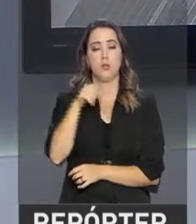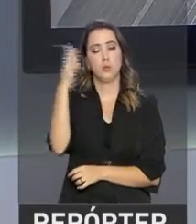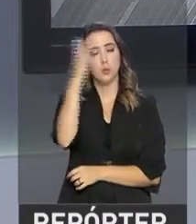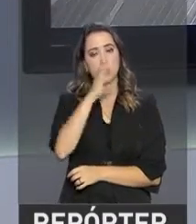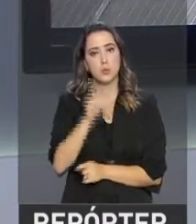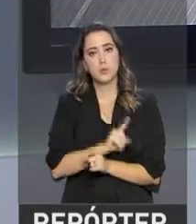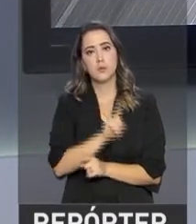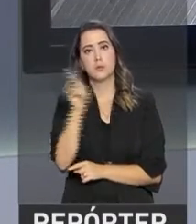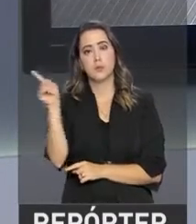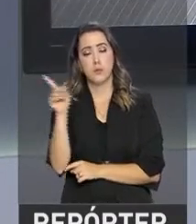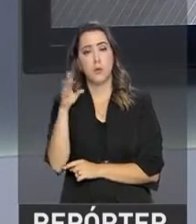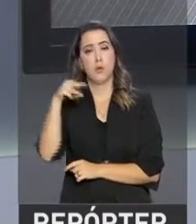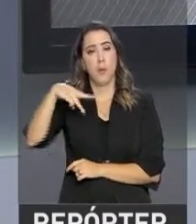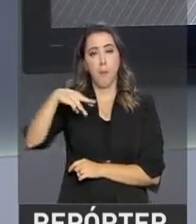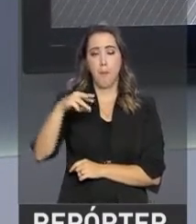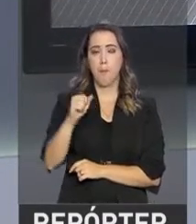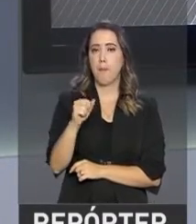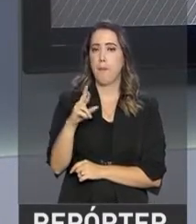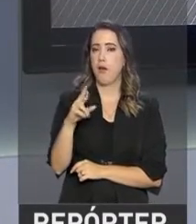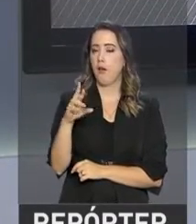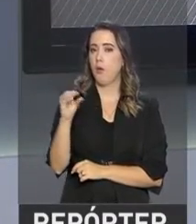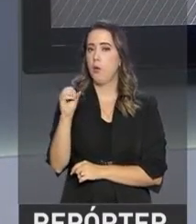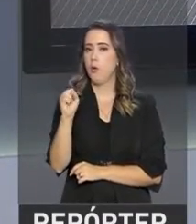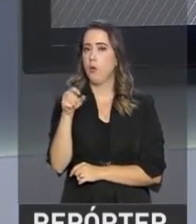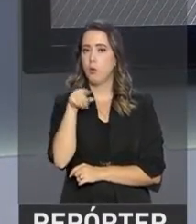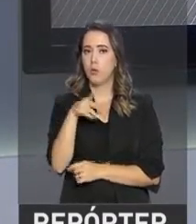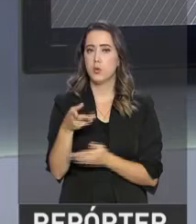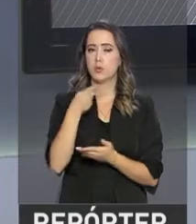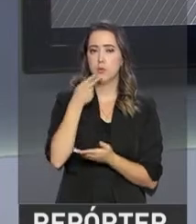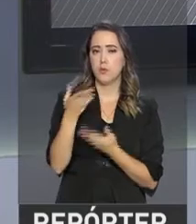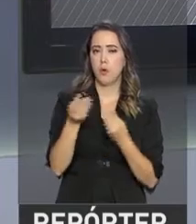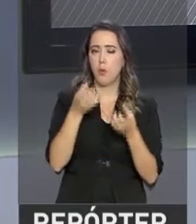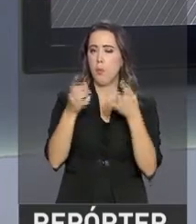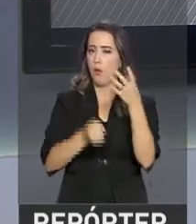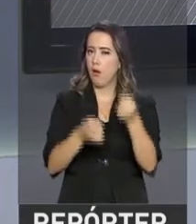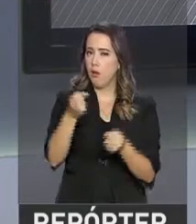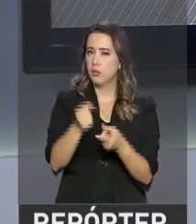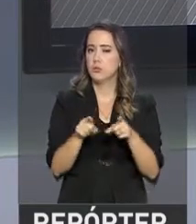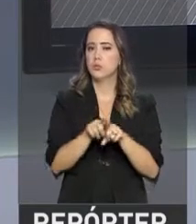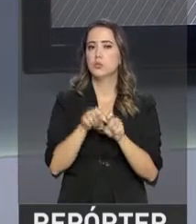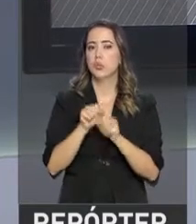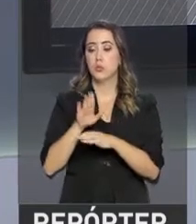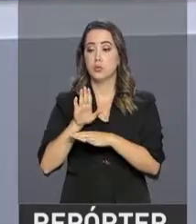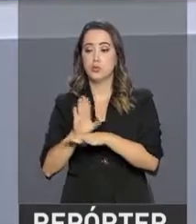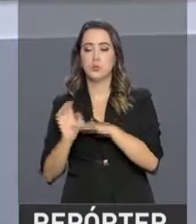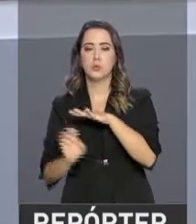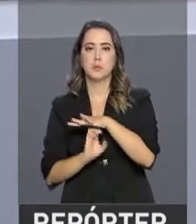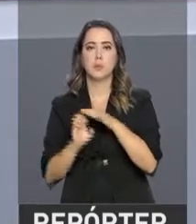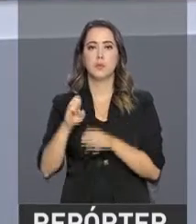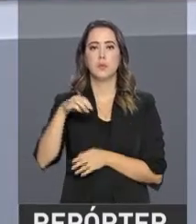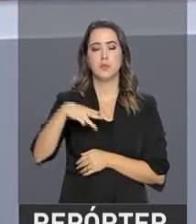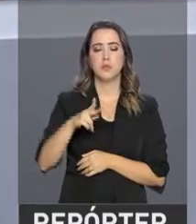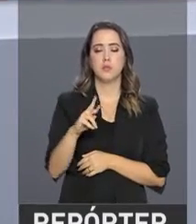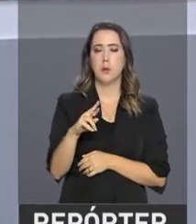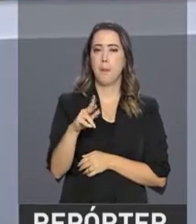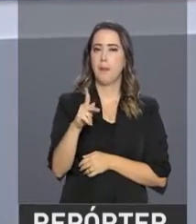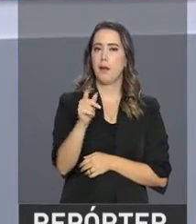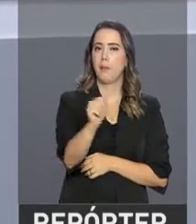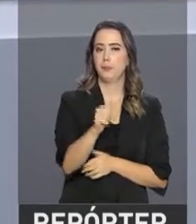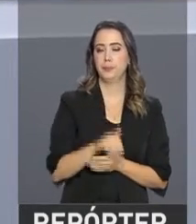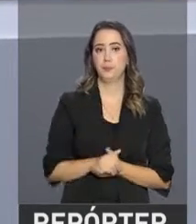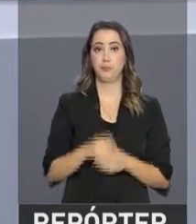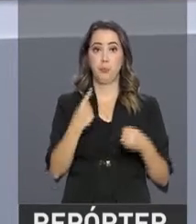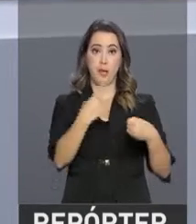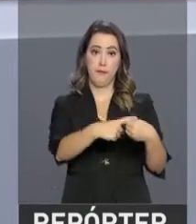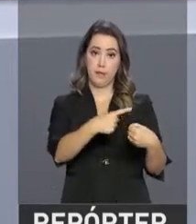importação de lácteos e o premiê marroquino relatou interesse em apoio técnico da embrapa ávila cidadão uma